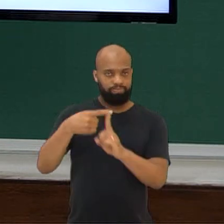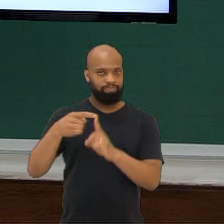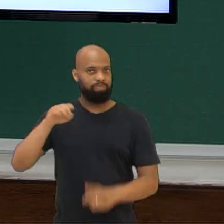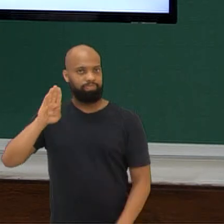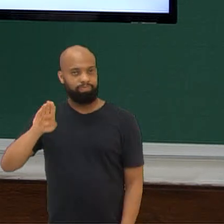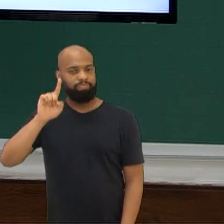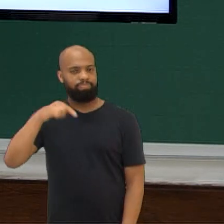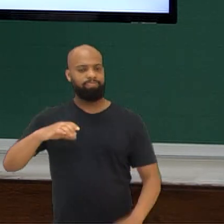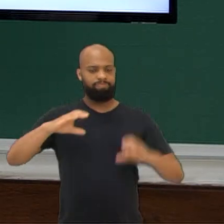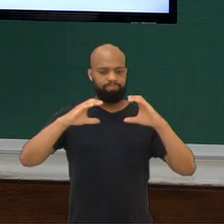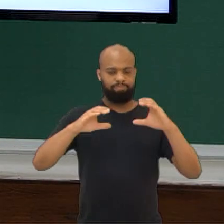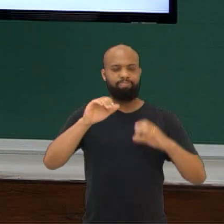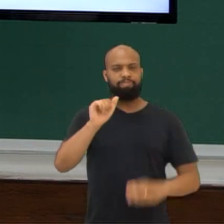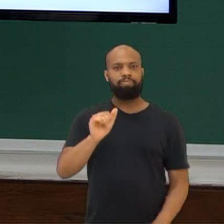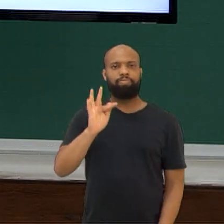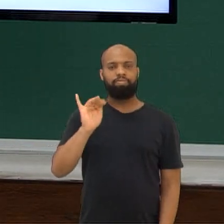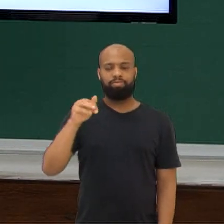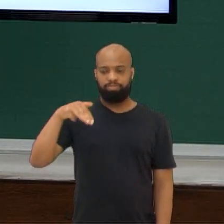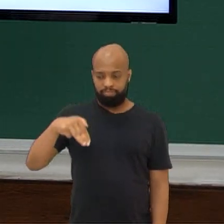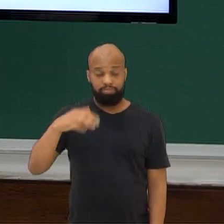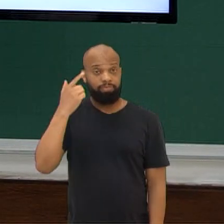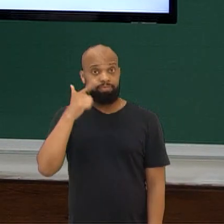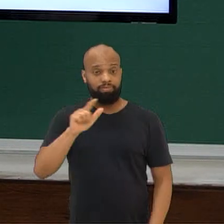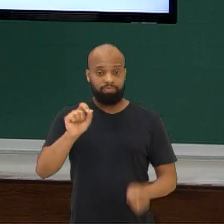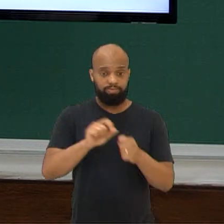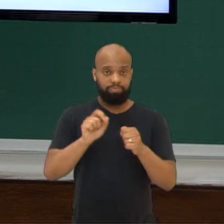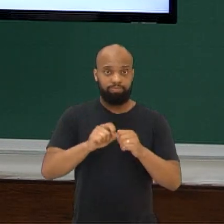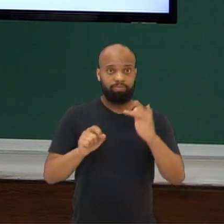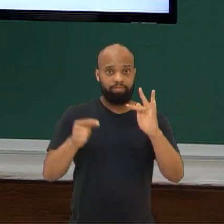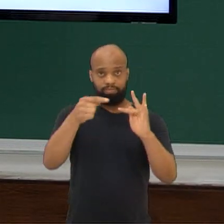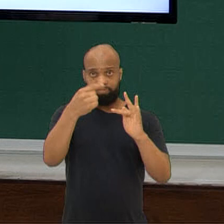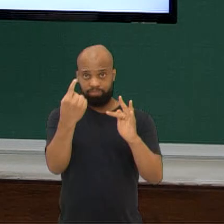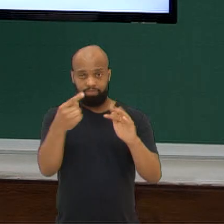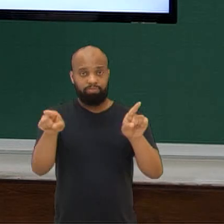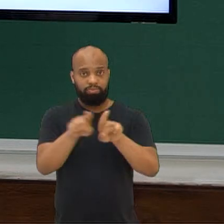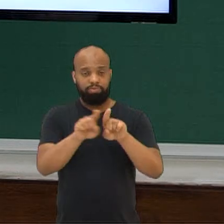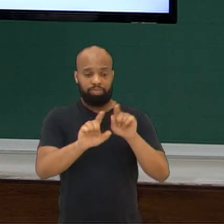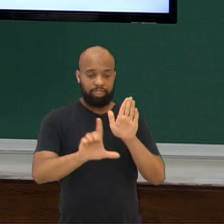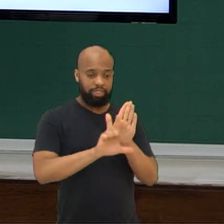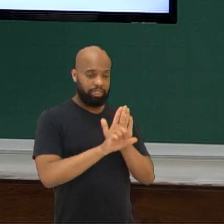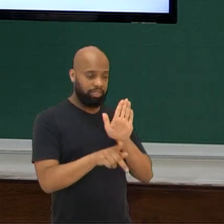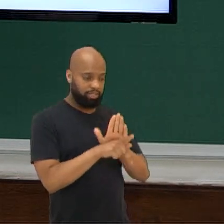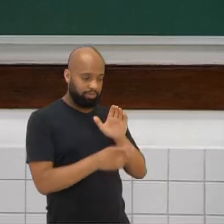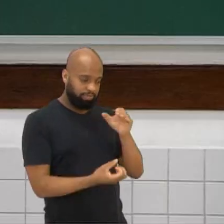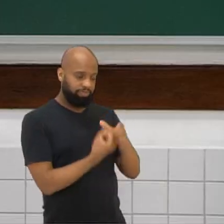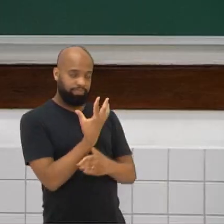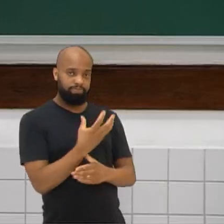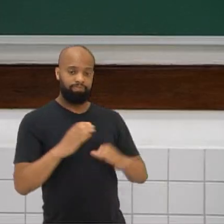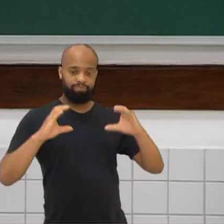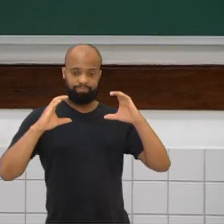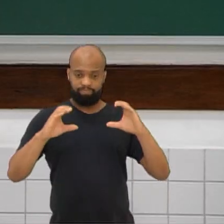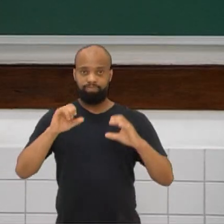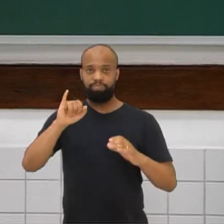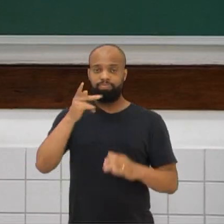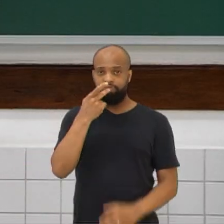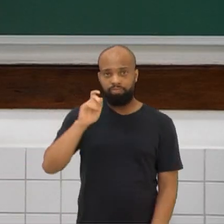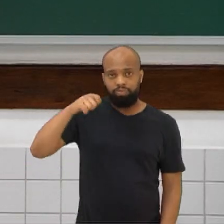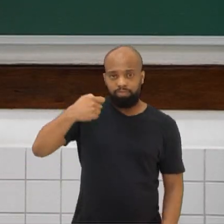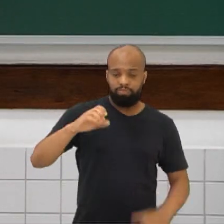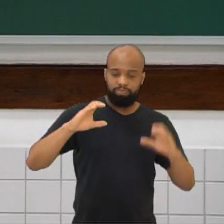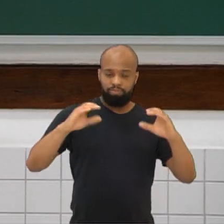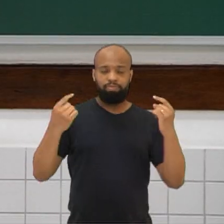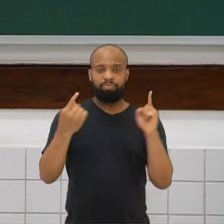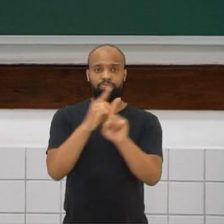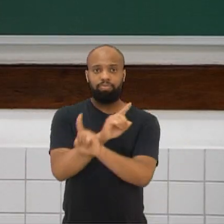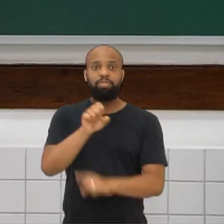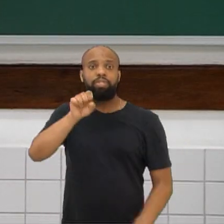a inversa ou definir a lei de formação. Quando a gente fala de função inversa,